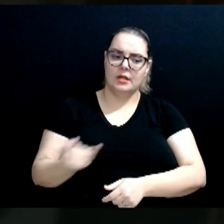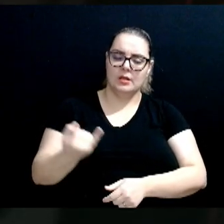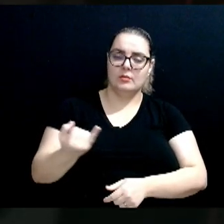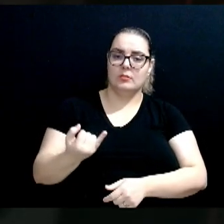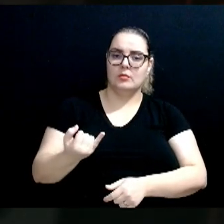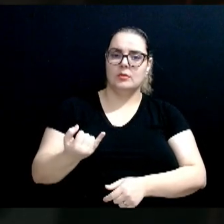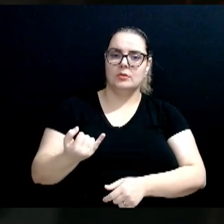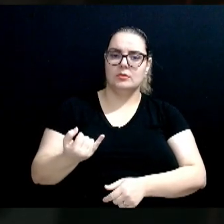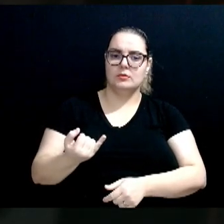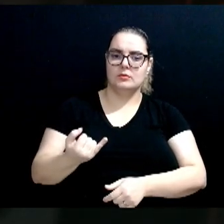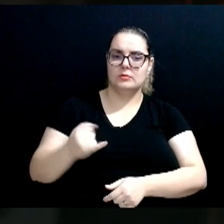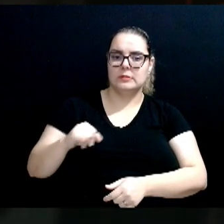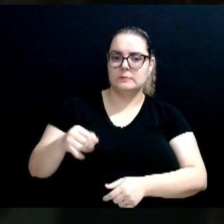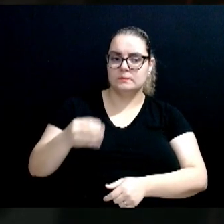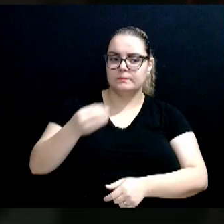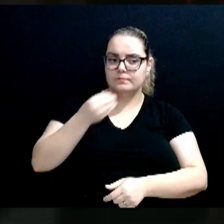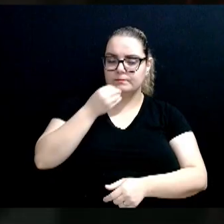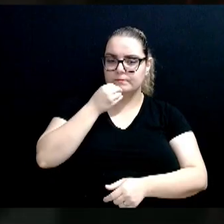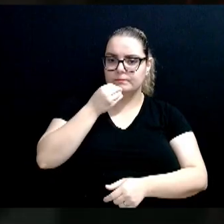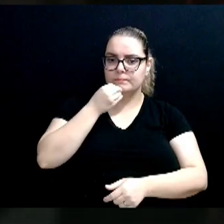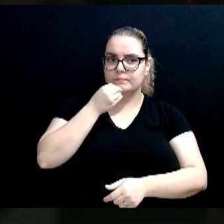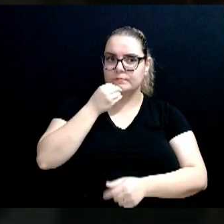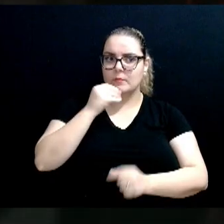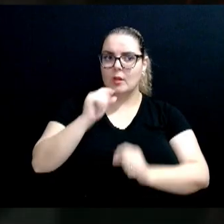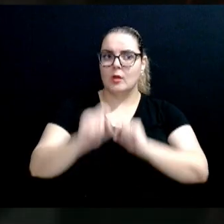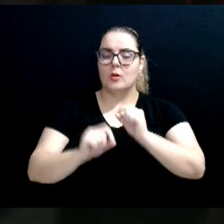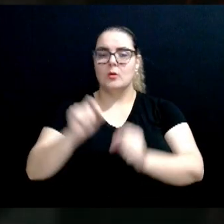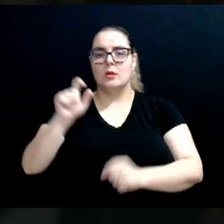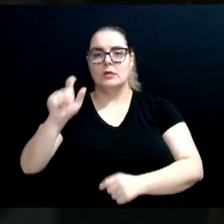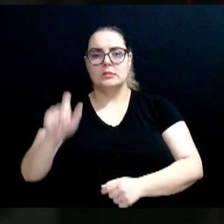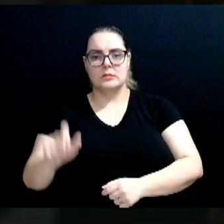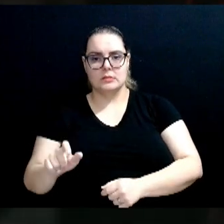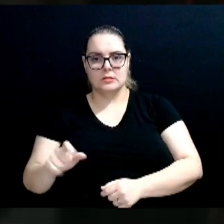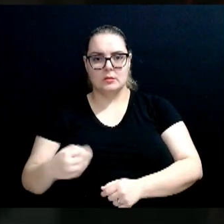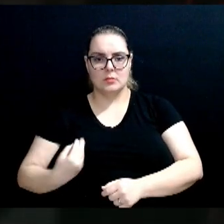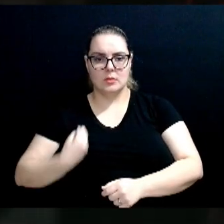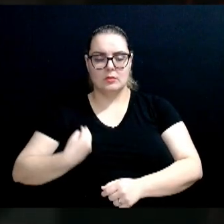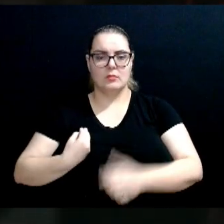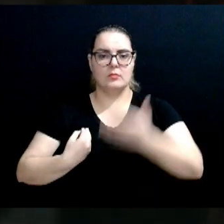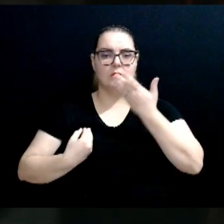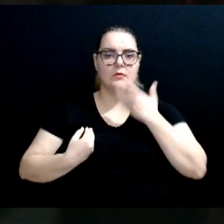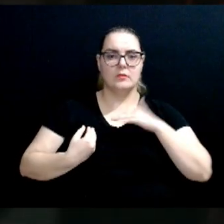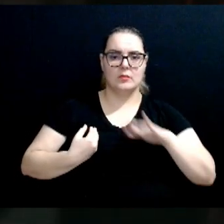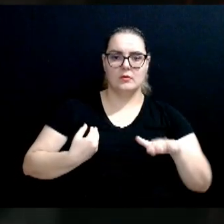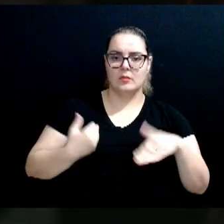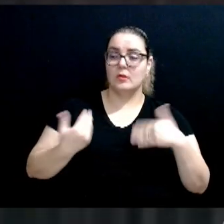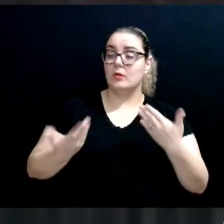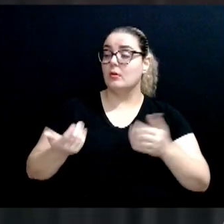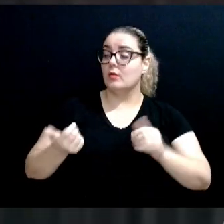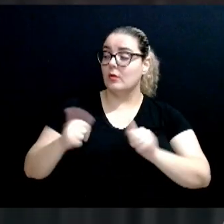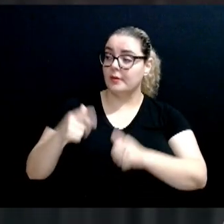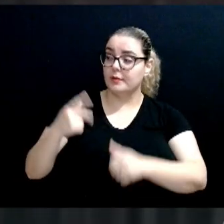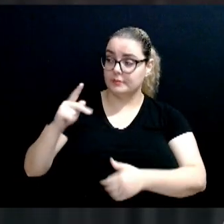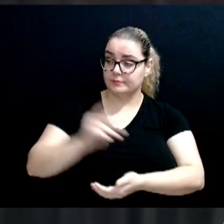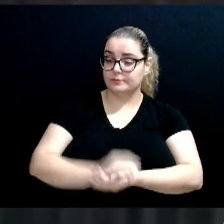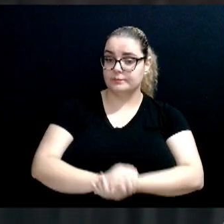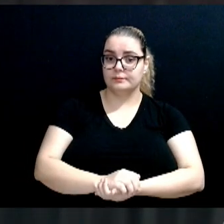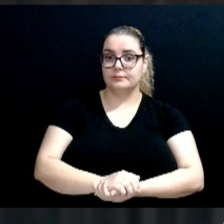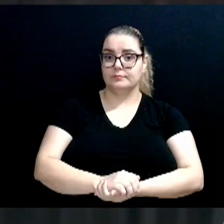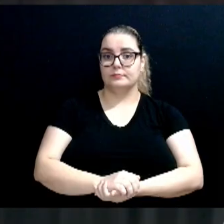gancho de o que essa pessoa viveu na infância. Qual que é a sua avaliação sobre isso, Sinara?